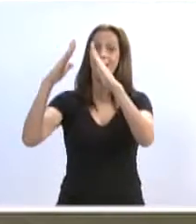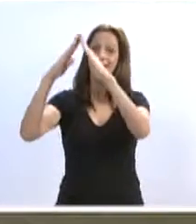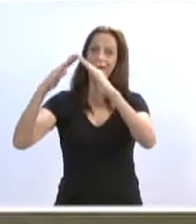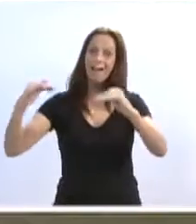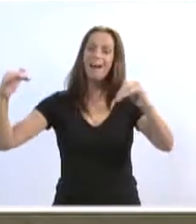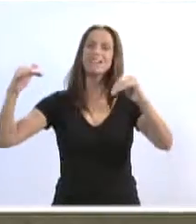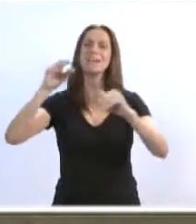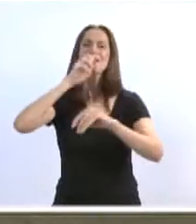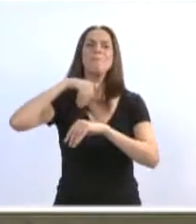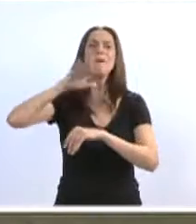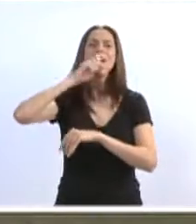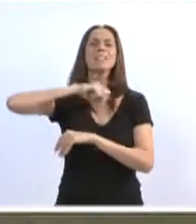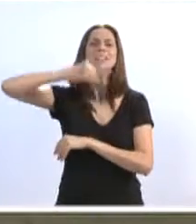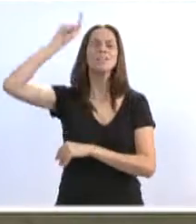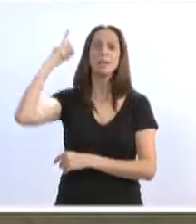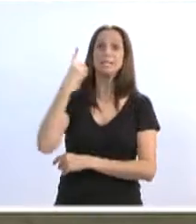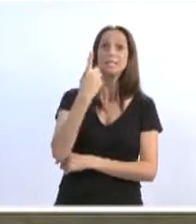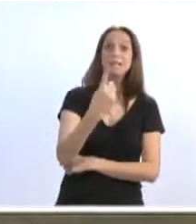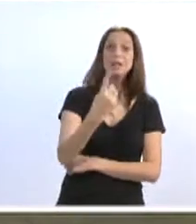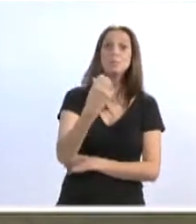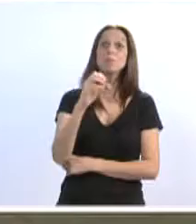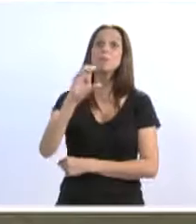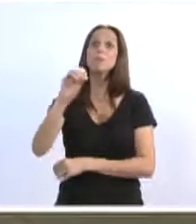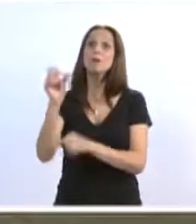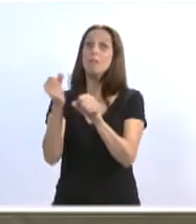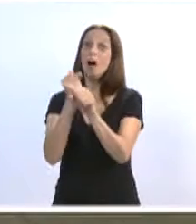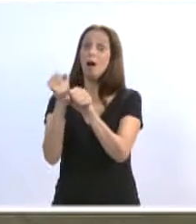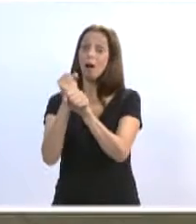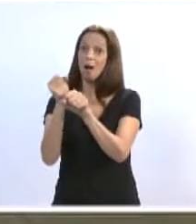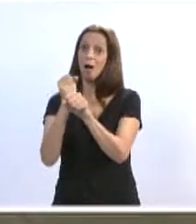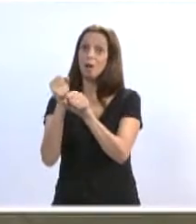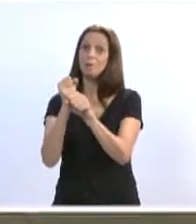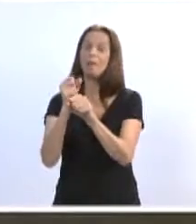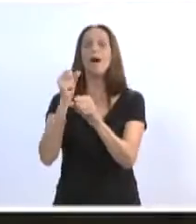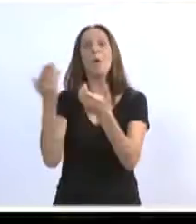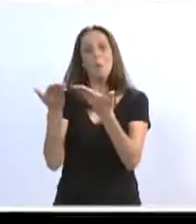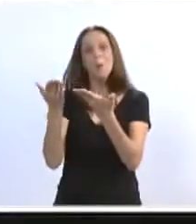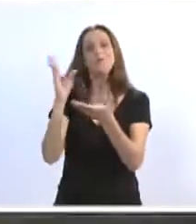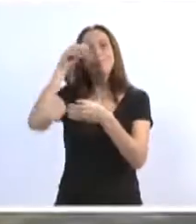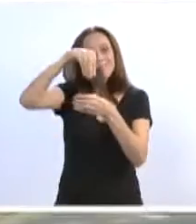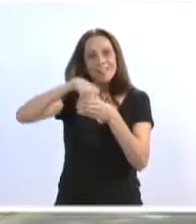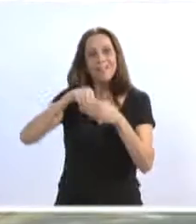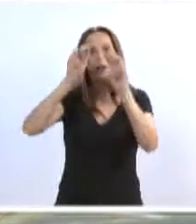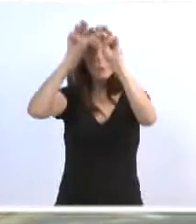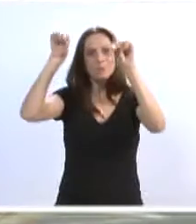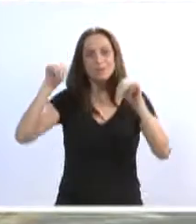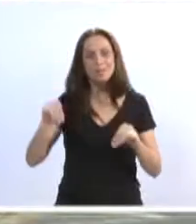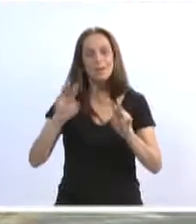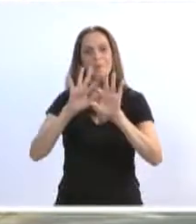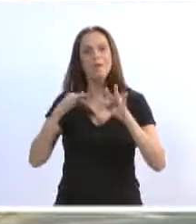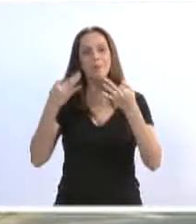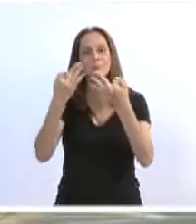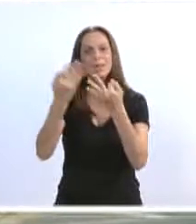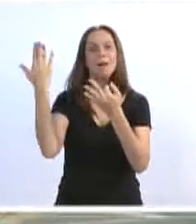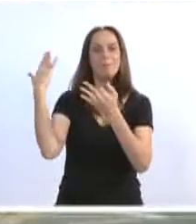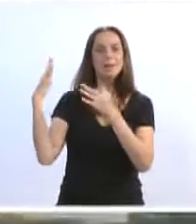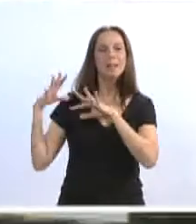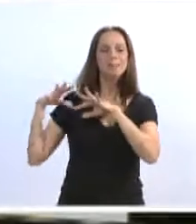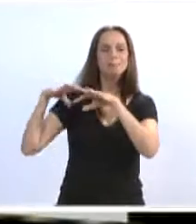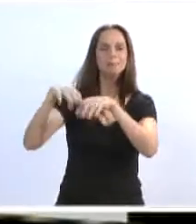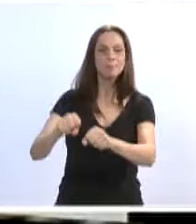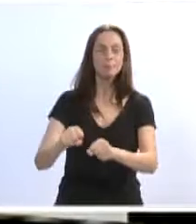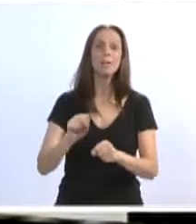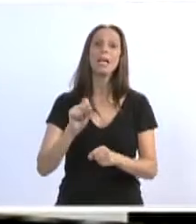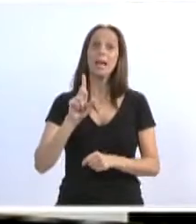antiga da cidade. Ela tem 160 anos e virou o Museu da Família Colonial. A casa abrigou a família do sobrinho do